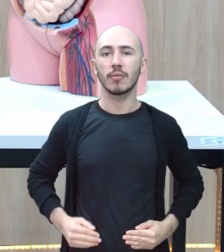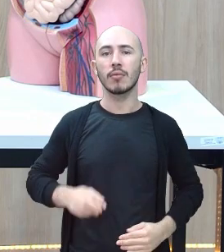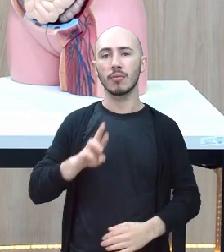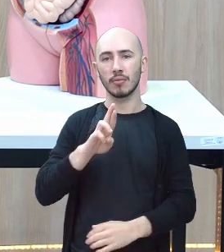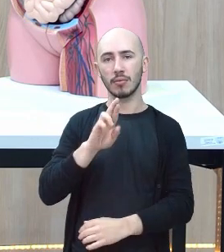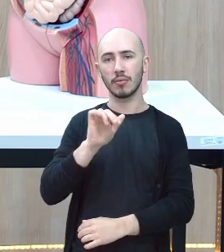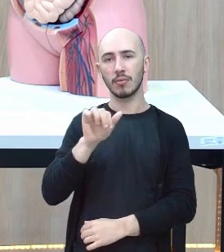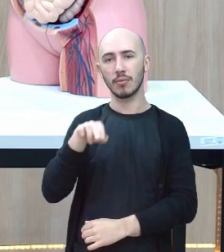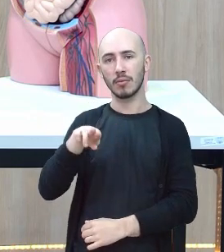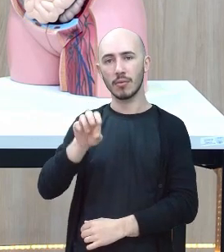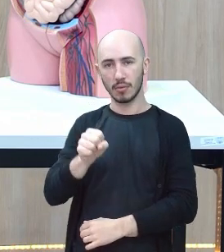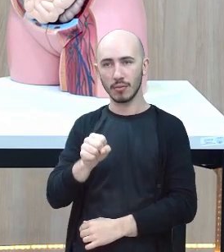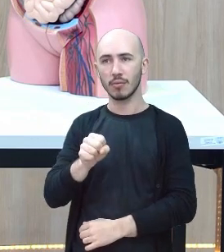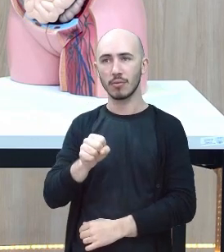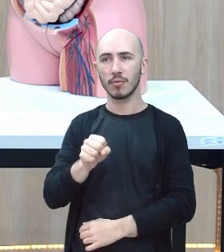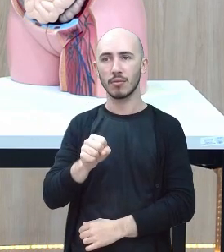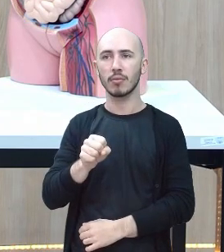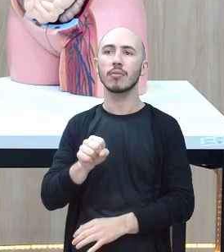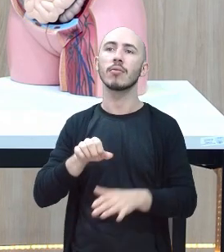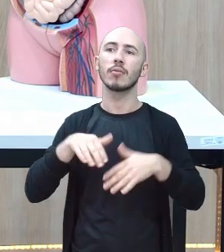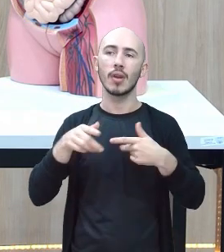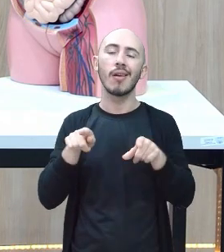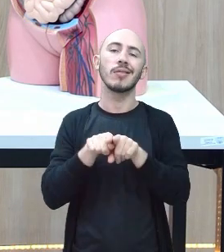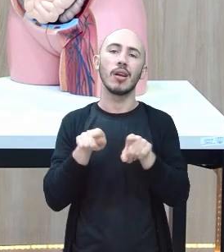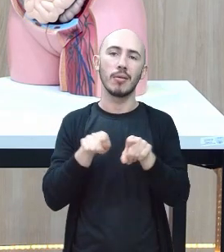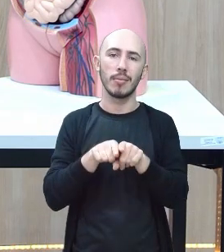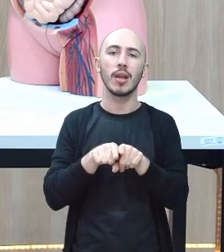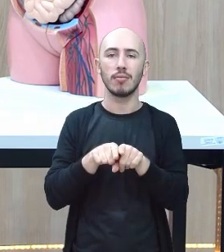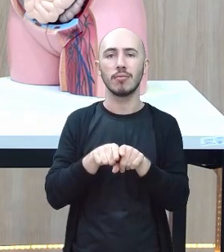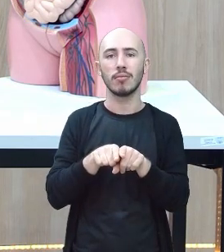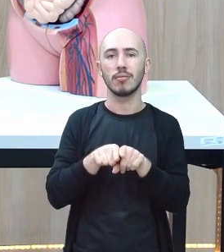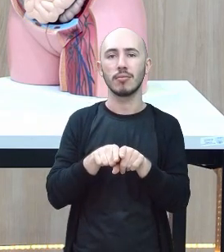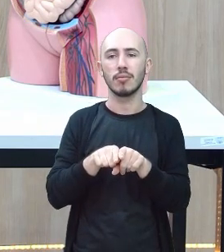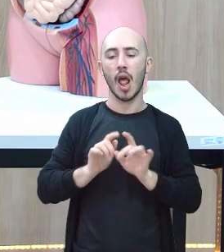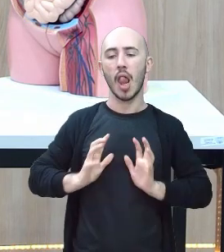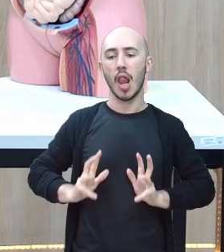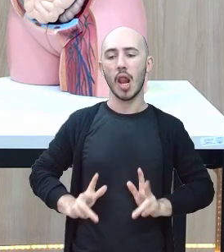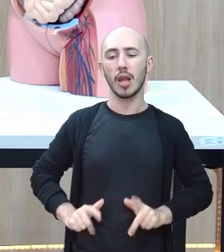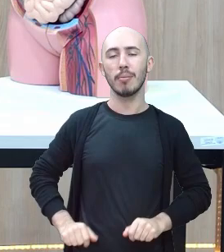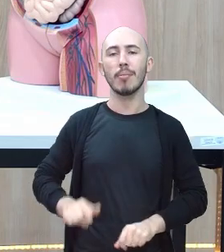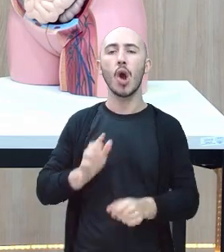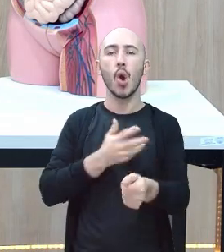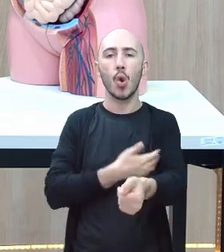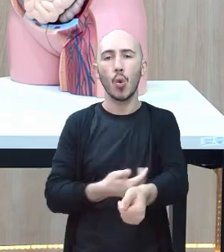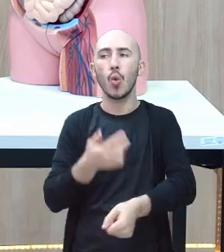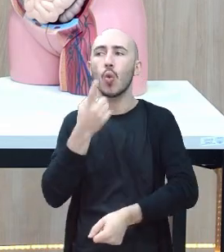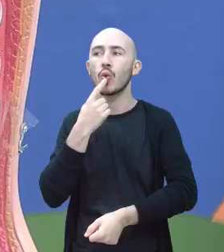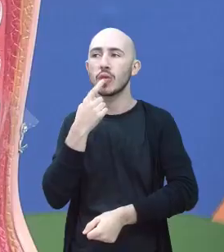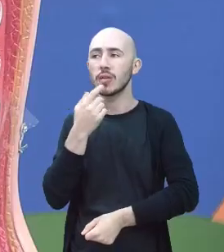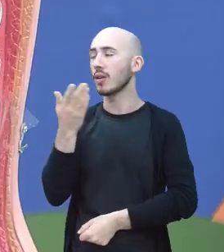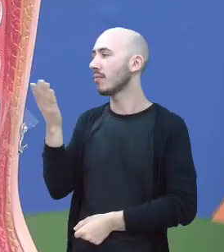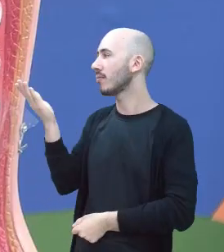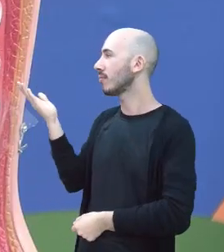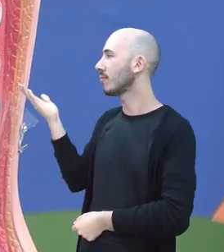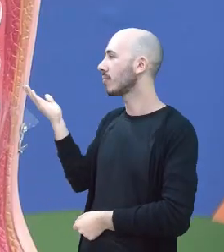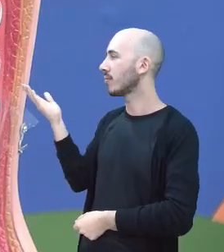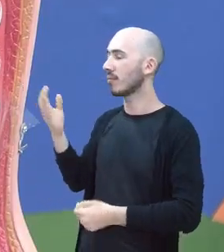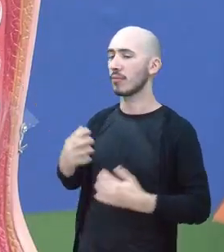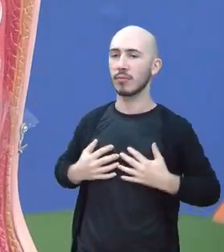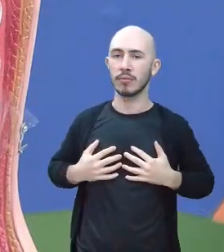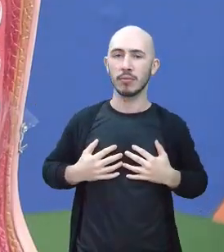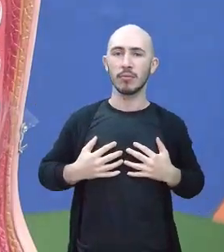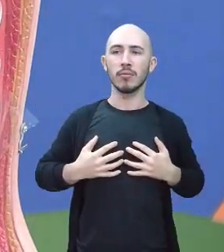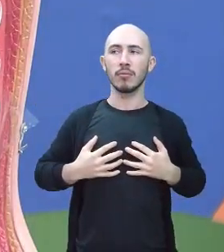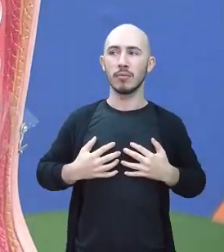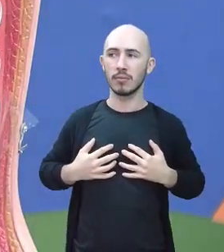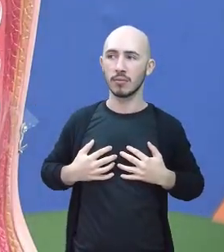têm a sua função. É aquilo que eu mostrei a vocês, né? Nós temos os pulmões aqui, bem demonstrado. Deixei